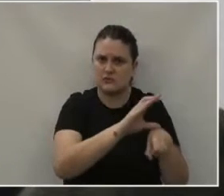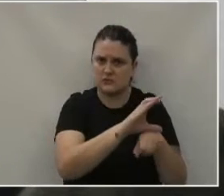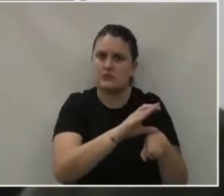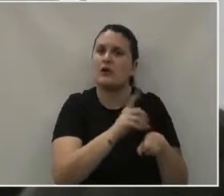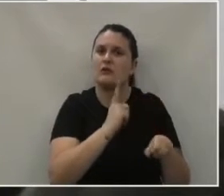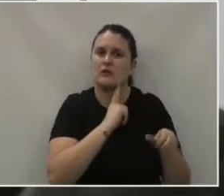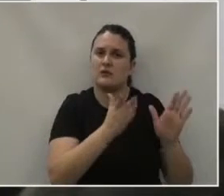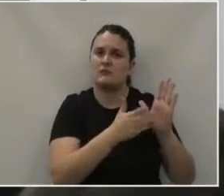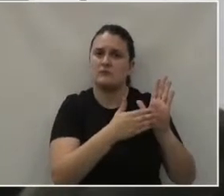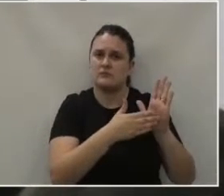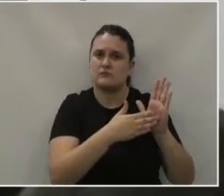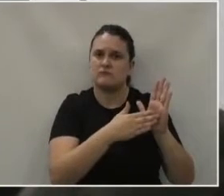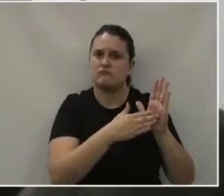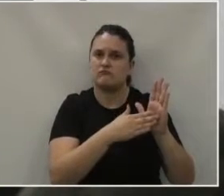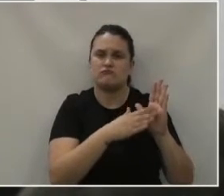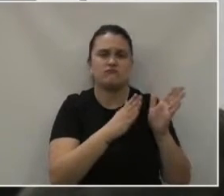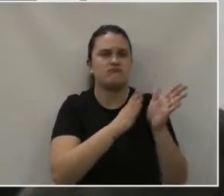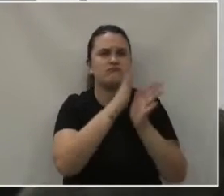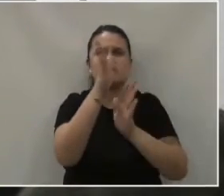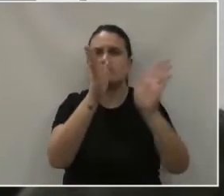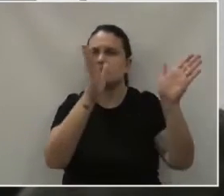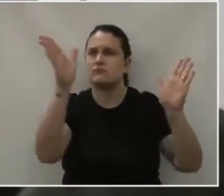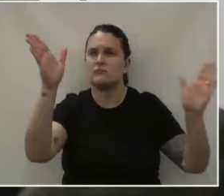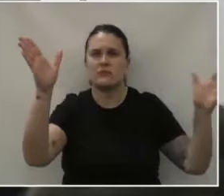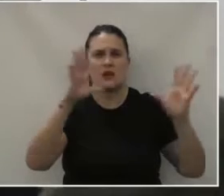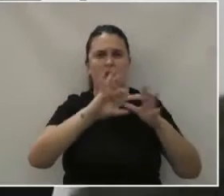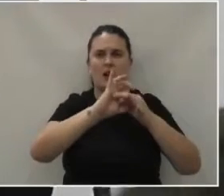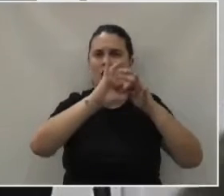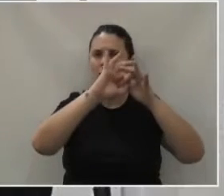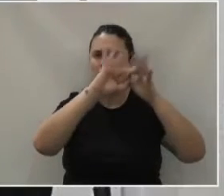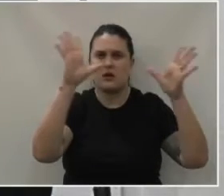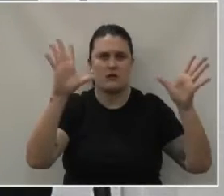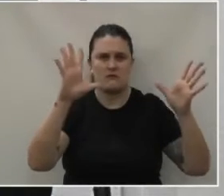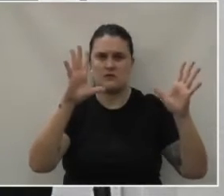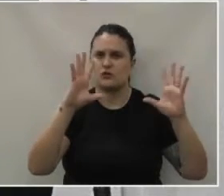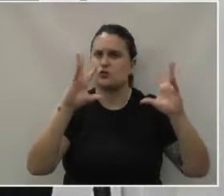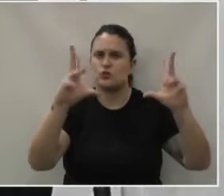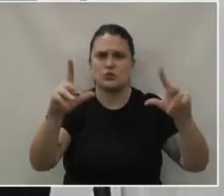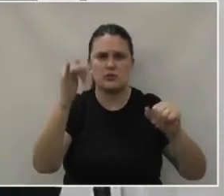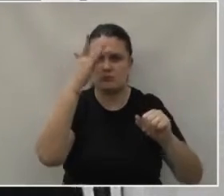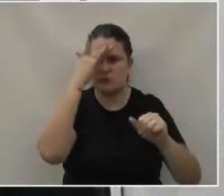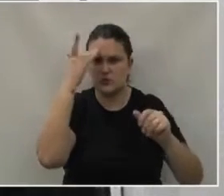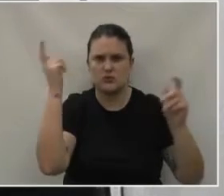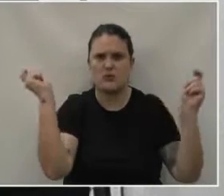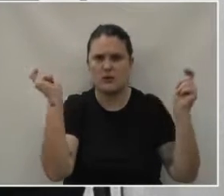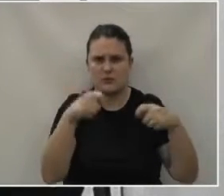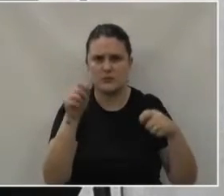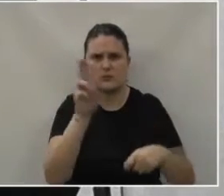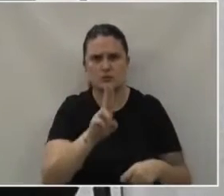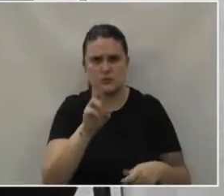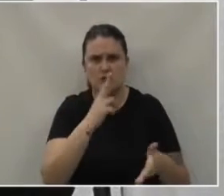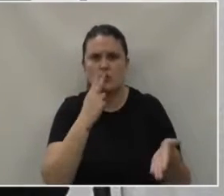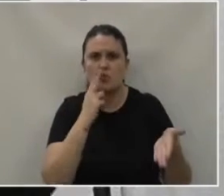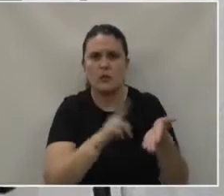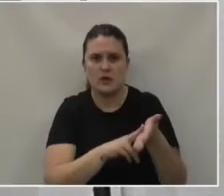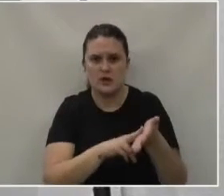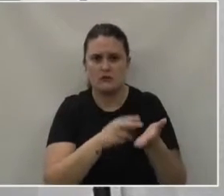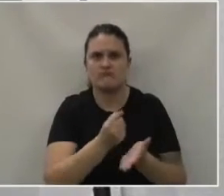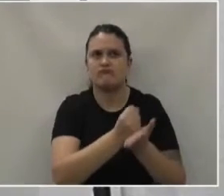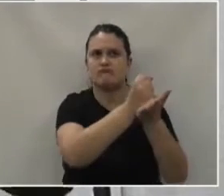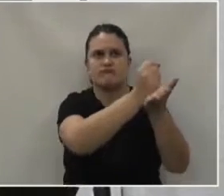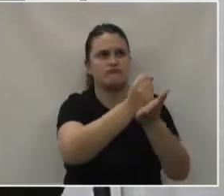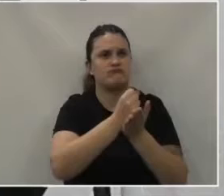de serviços, a universalização dos serviços postais. Esse é o segundo ponto. E